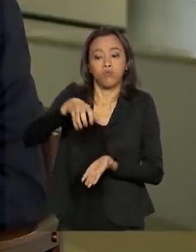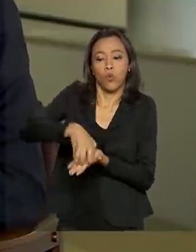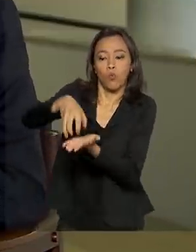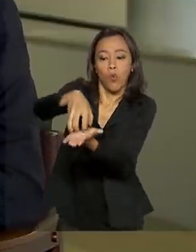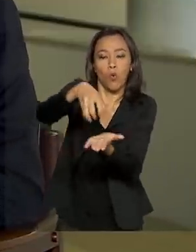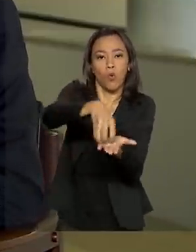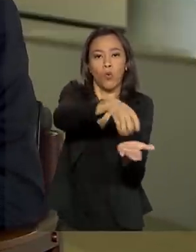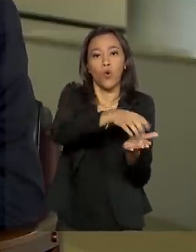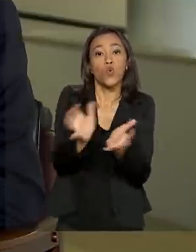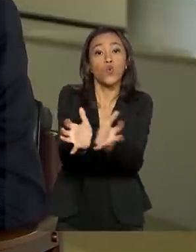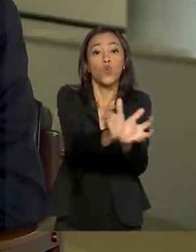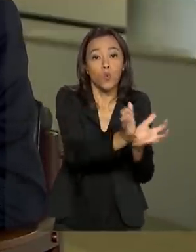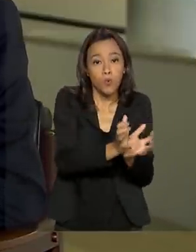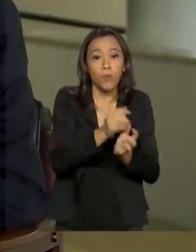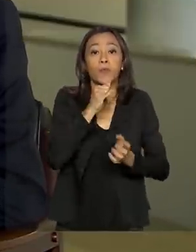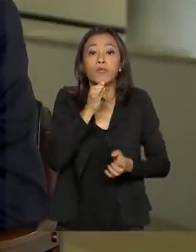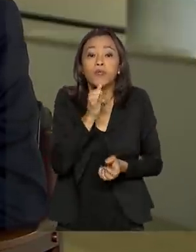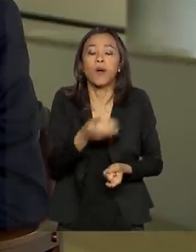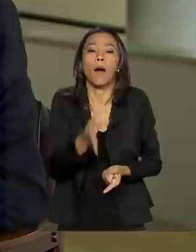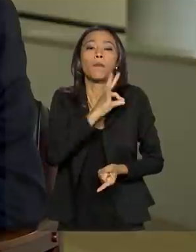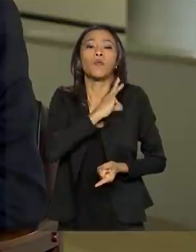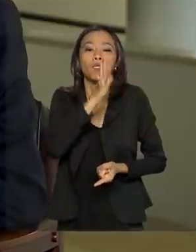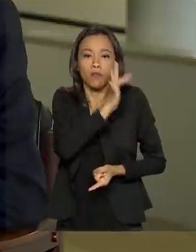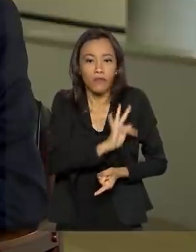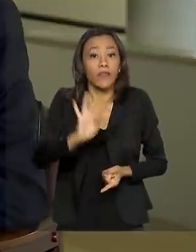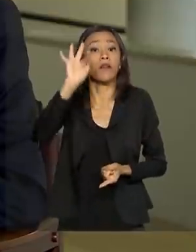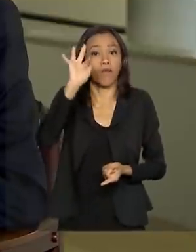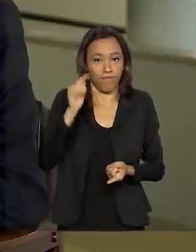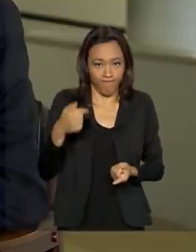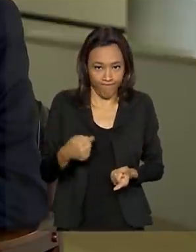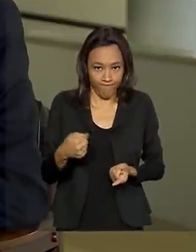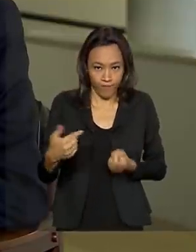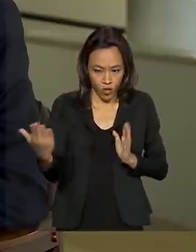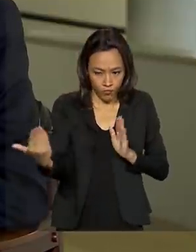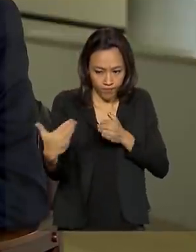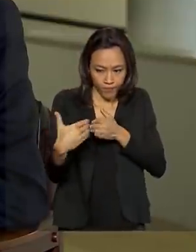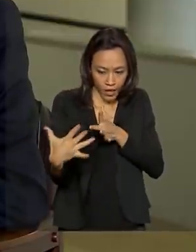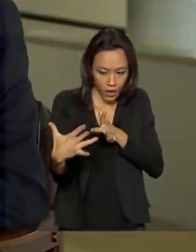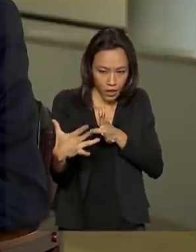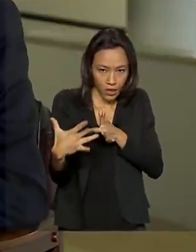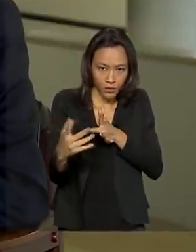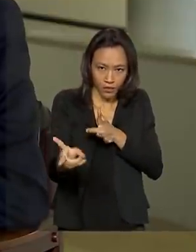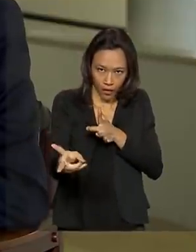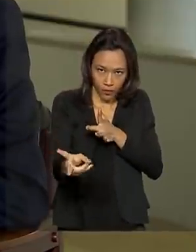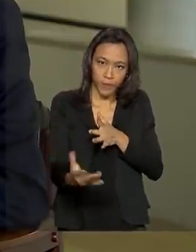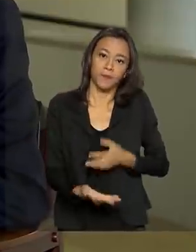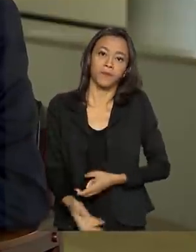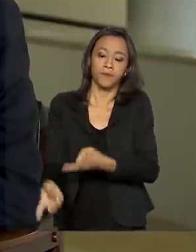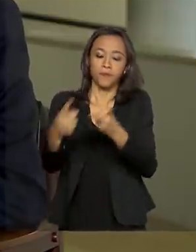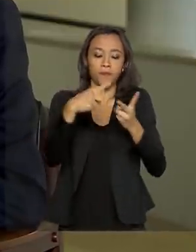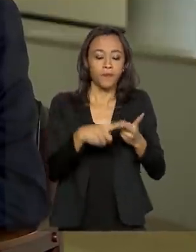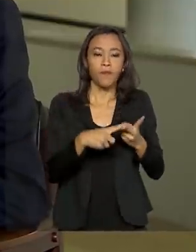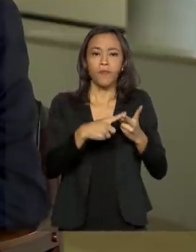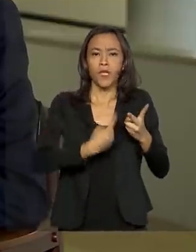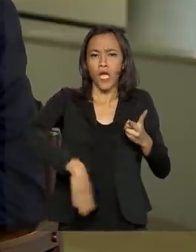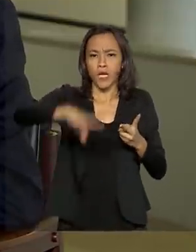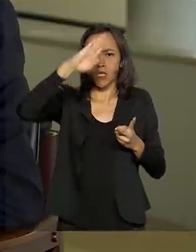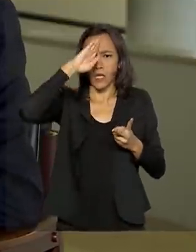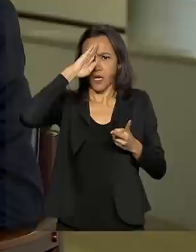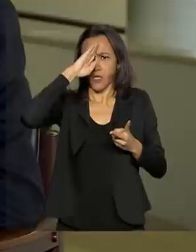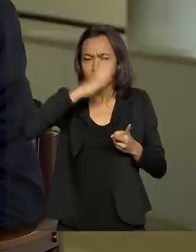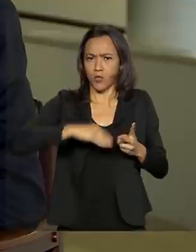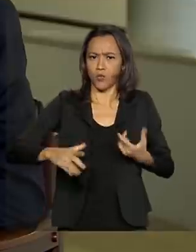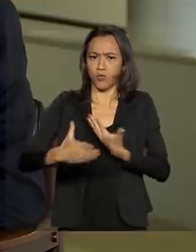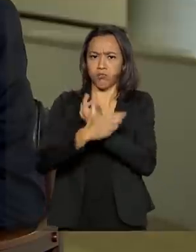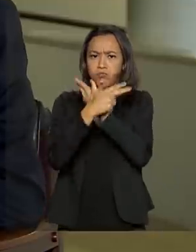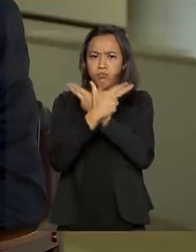Vou citar alguns exemplos. A Polícia Federal, trabalhamos diretamente com eles. Trabalhamos com o Exército, a Marinha, a Força Aérea e o